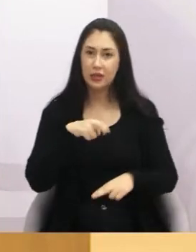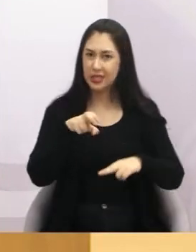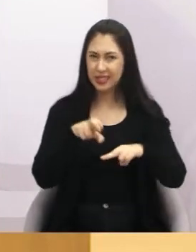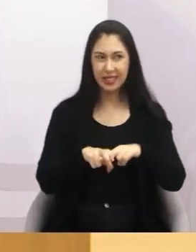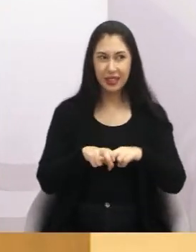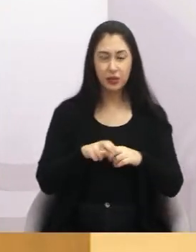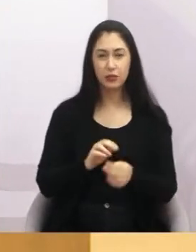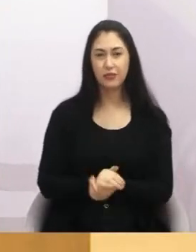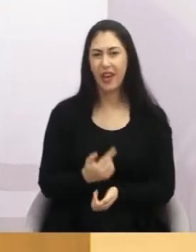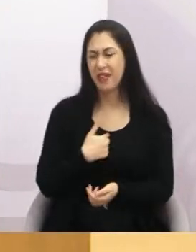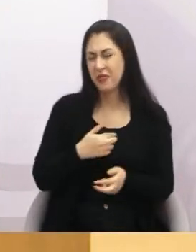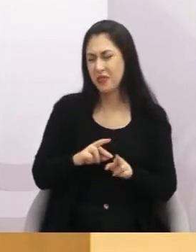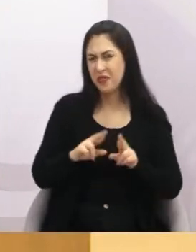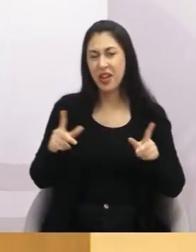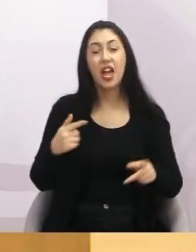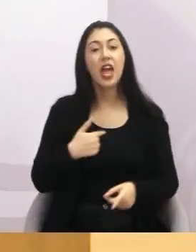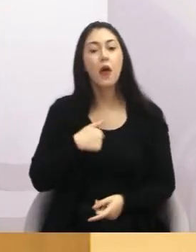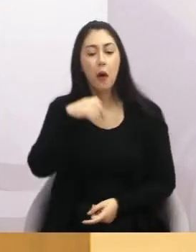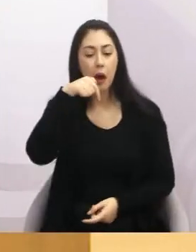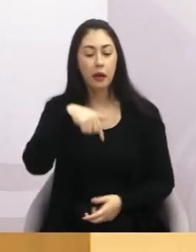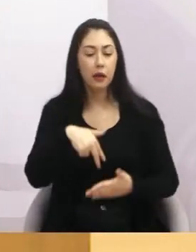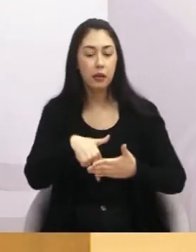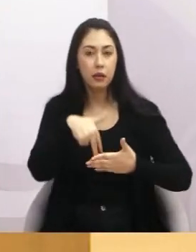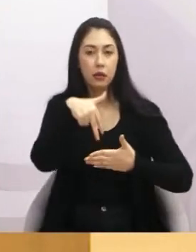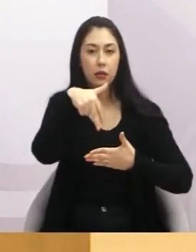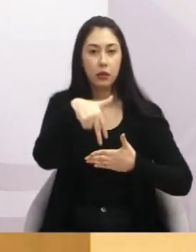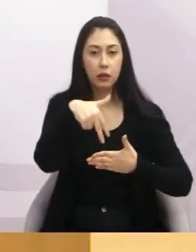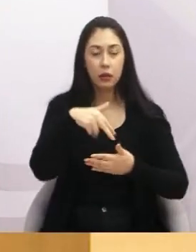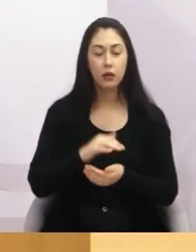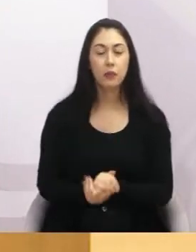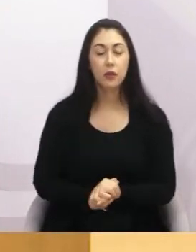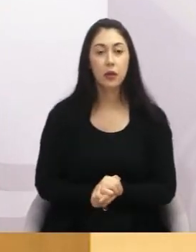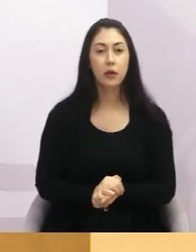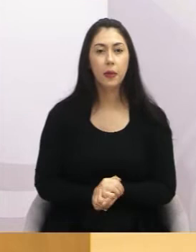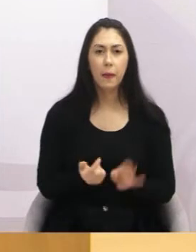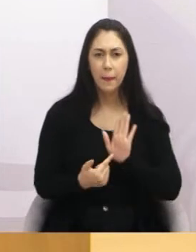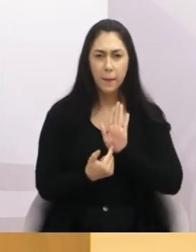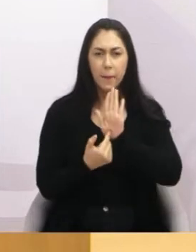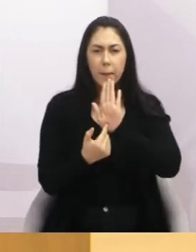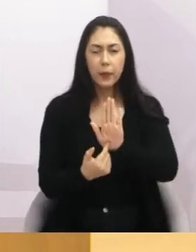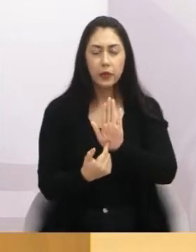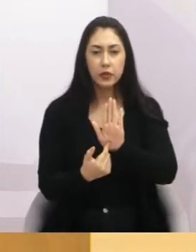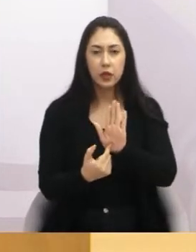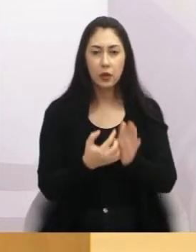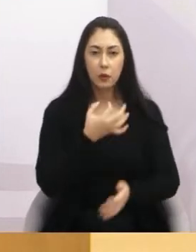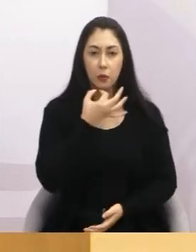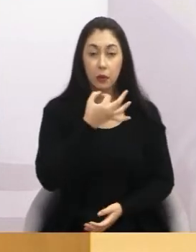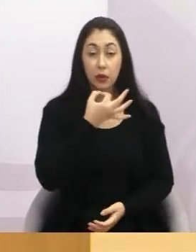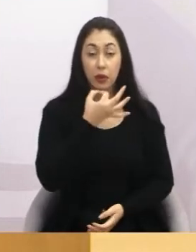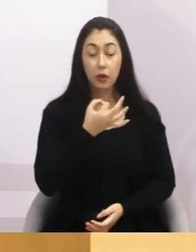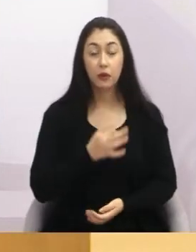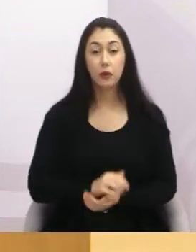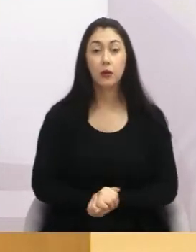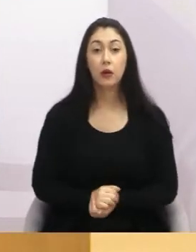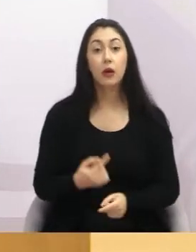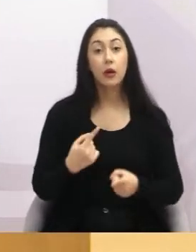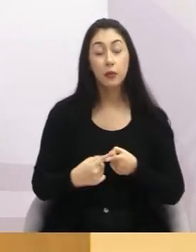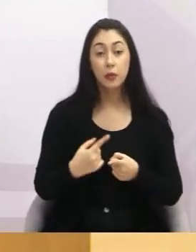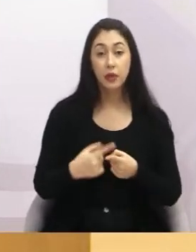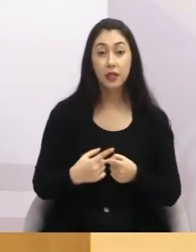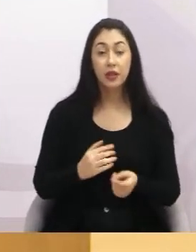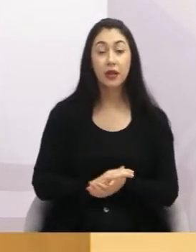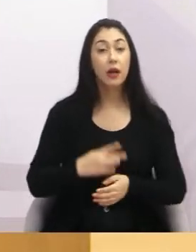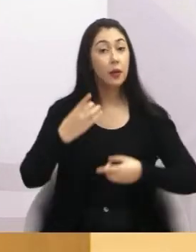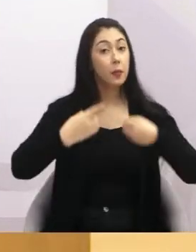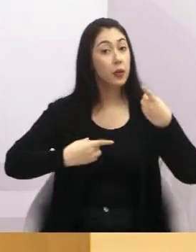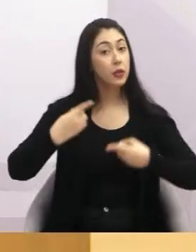seria o Flavinho. Eu vim aqui, né, para expressar essas palavras, porque esse tipo de